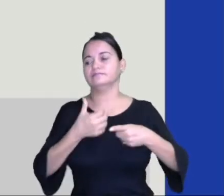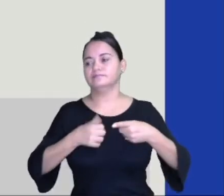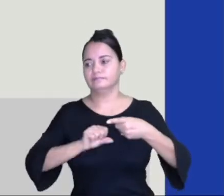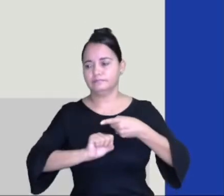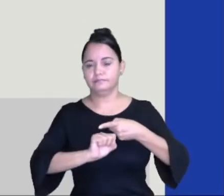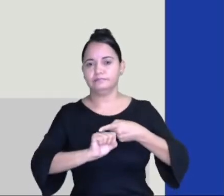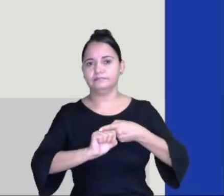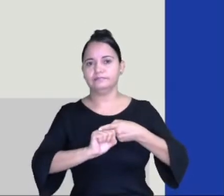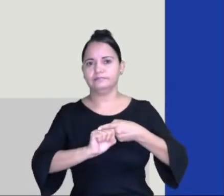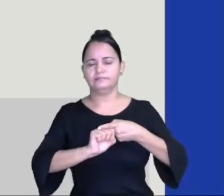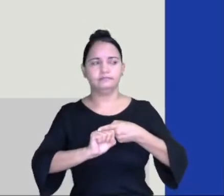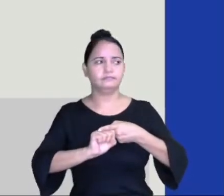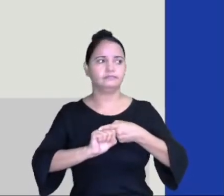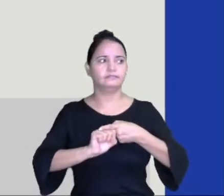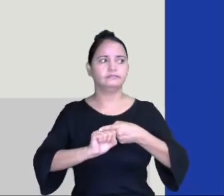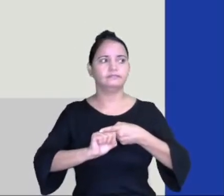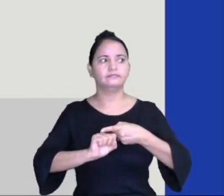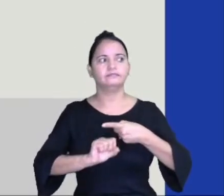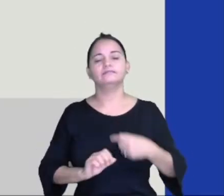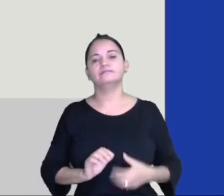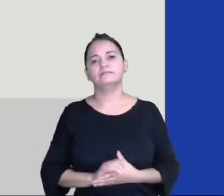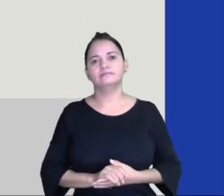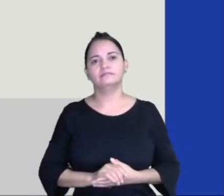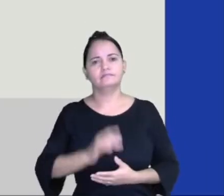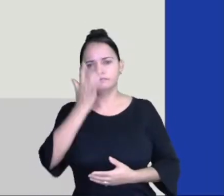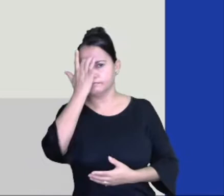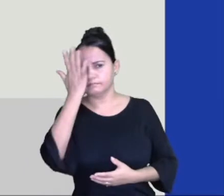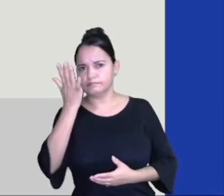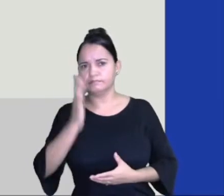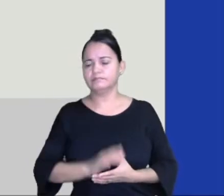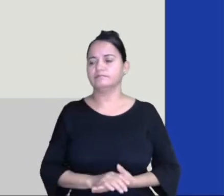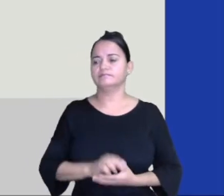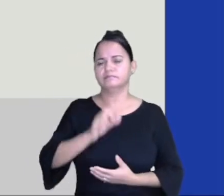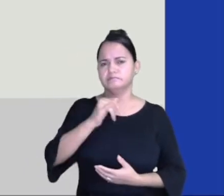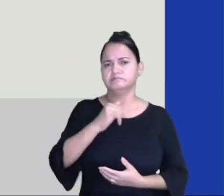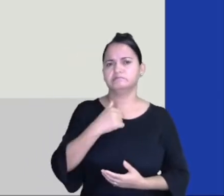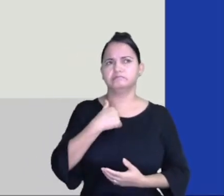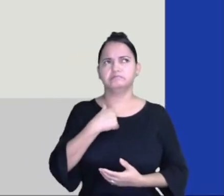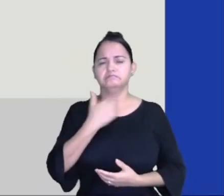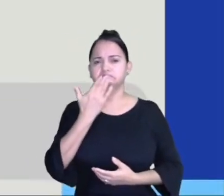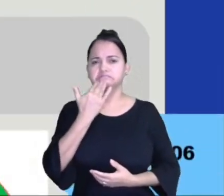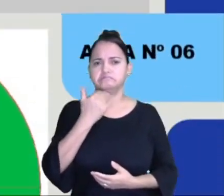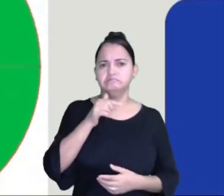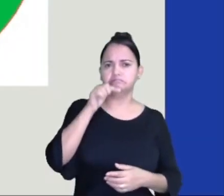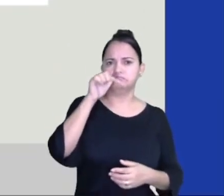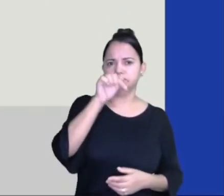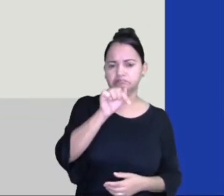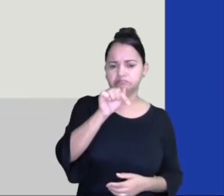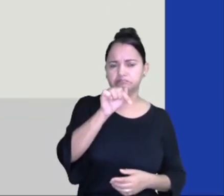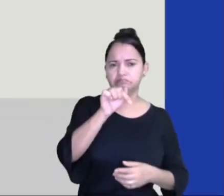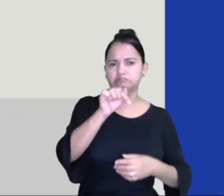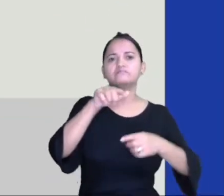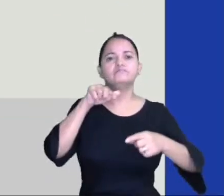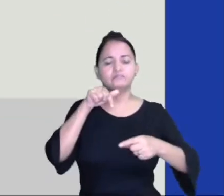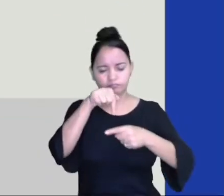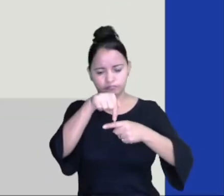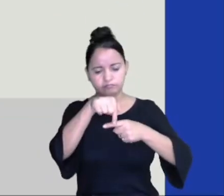6/8. Facinho. Então, a próxima a gente já sabe qual é. Se eu consumir 7 fatias, eu vou ter o